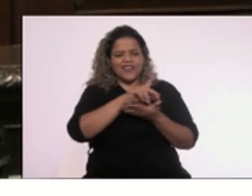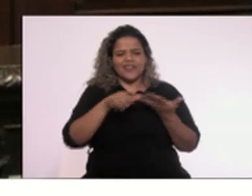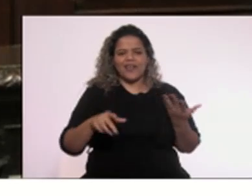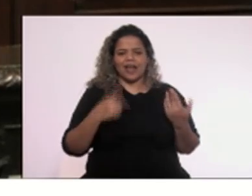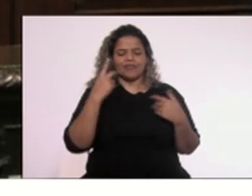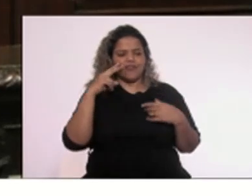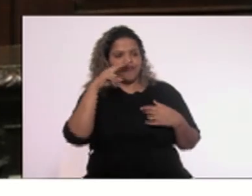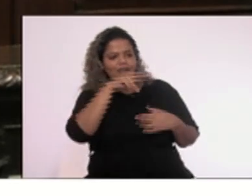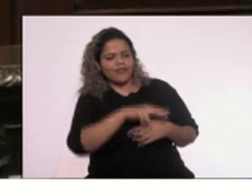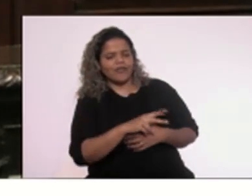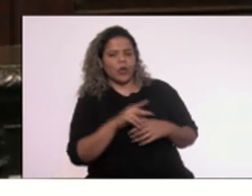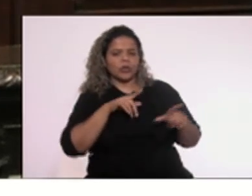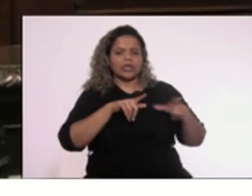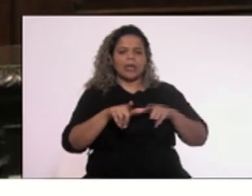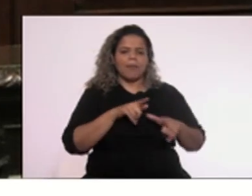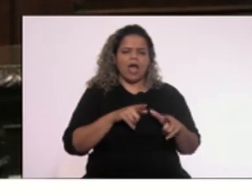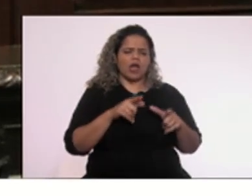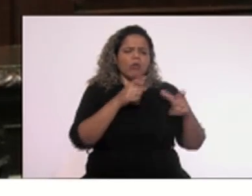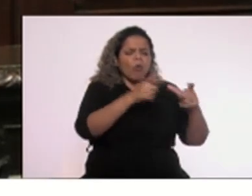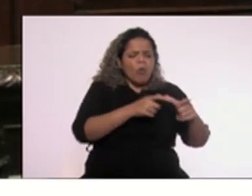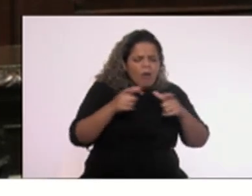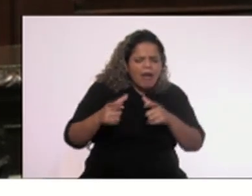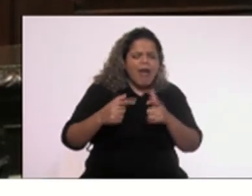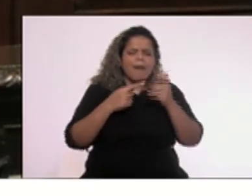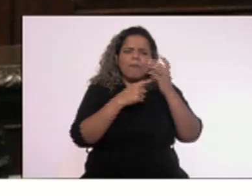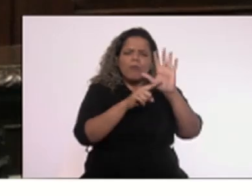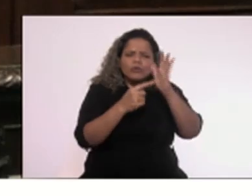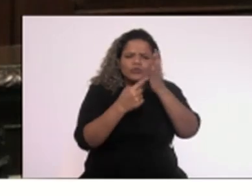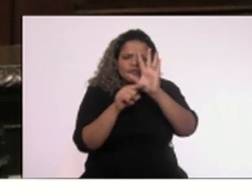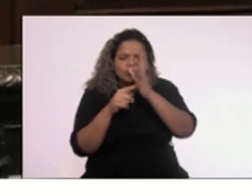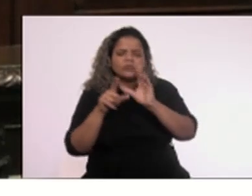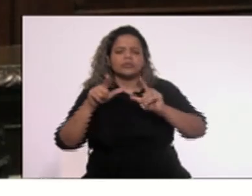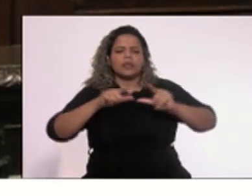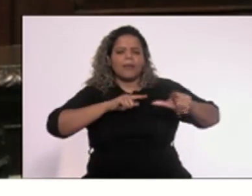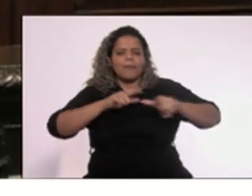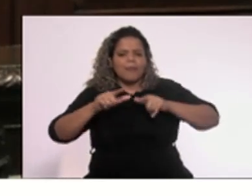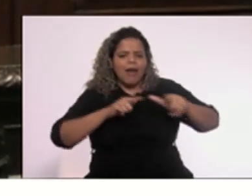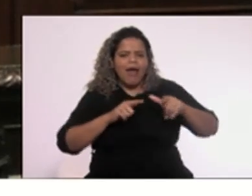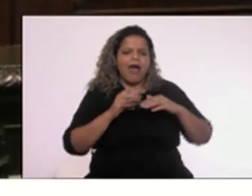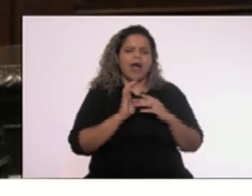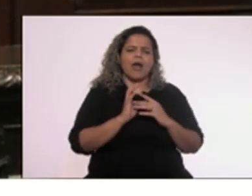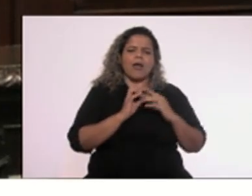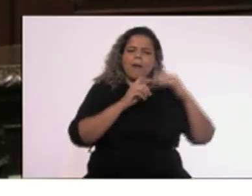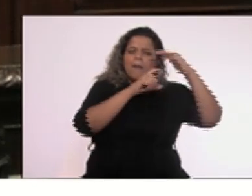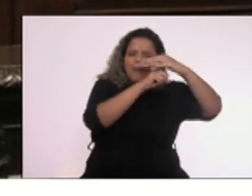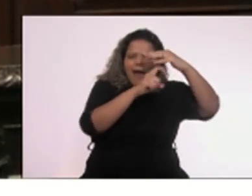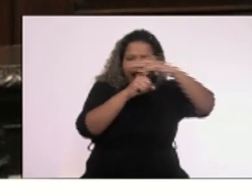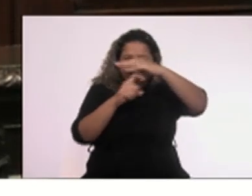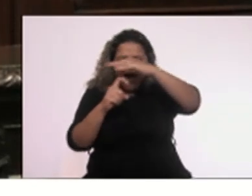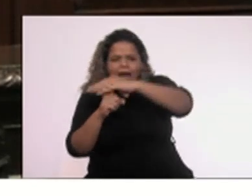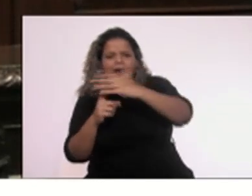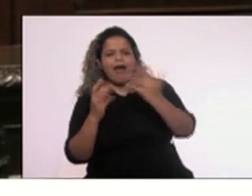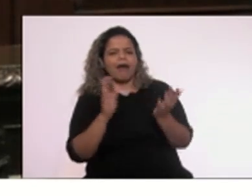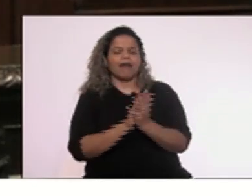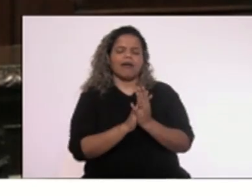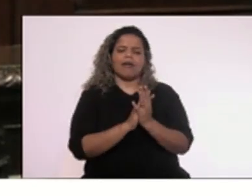trabalho reconhecido, locais adequados para expor o seu trabalho, enfim, a questão das barracas padronizadas,